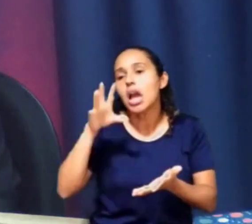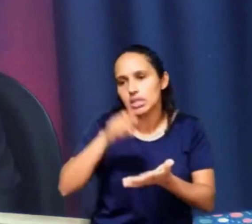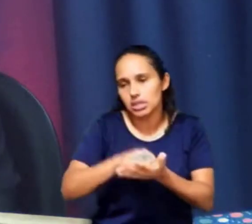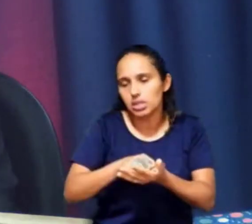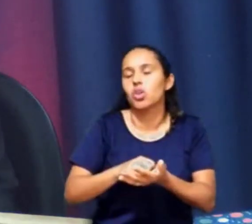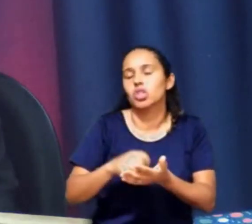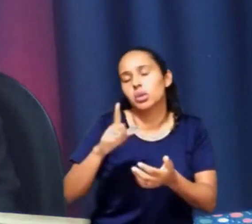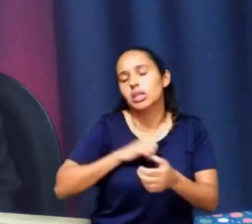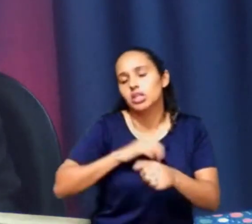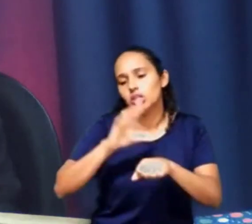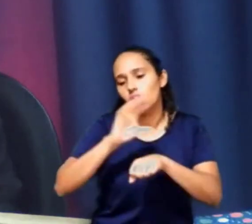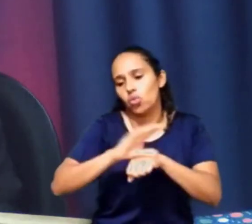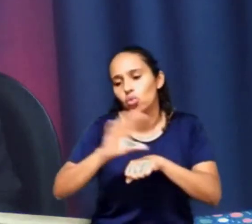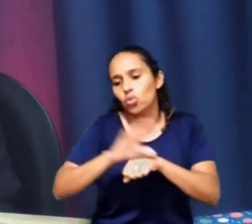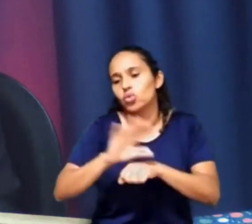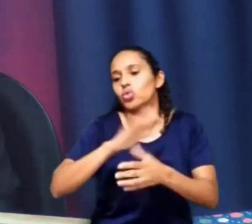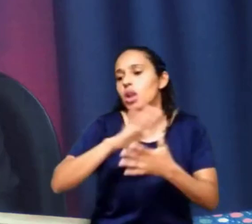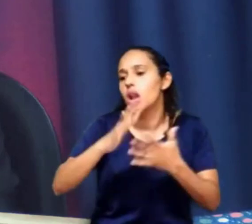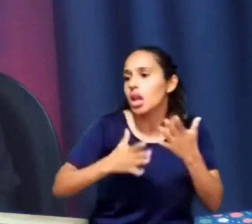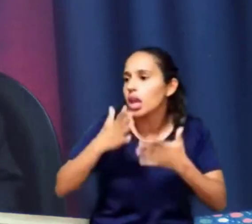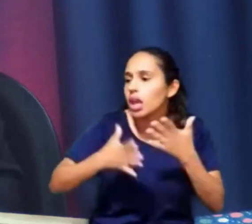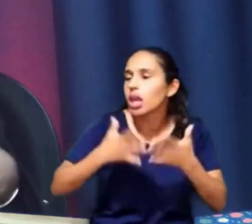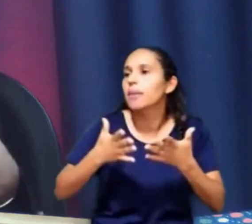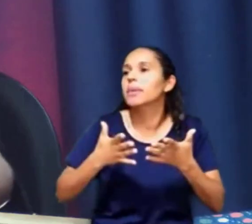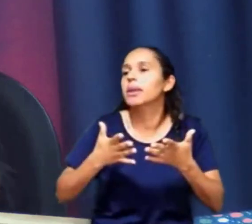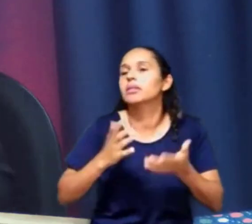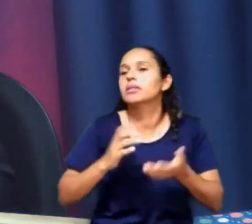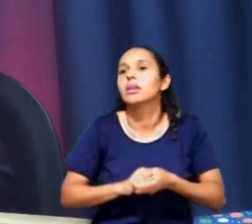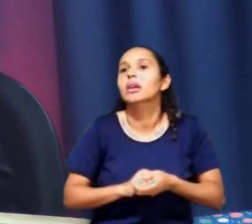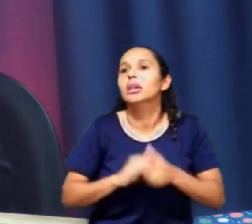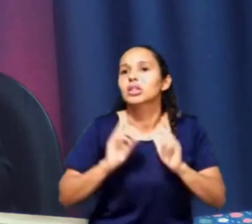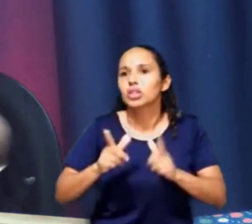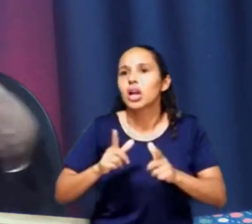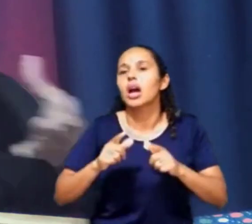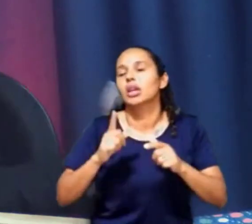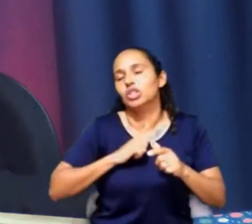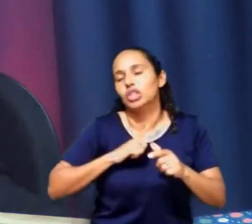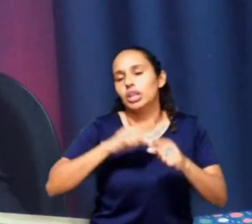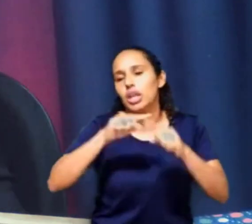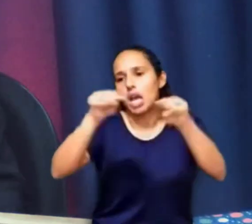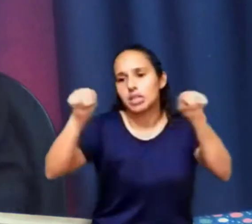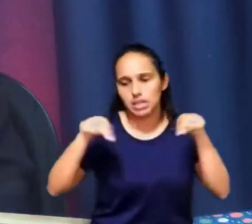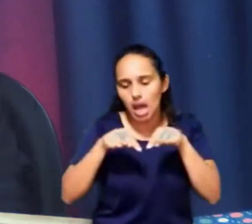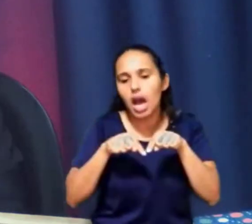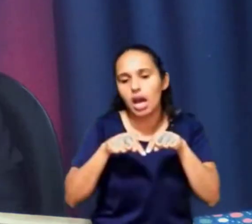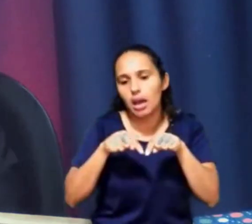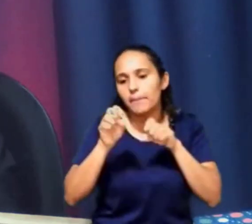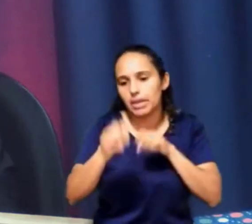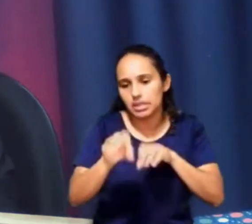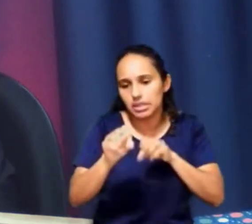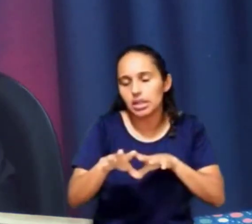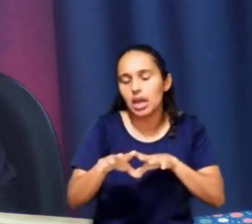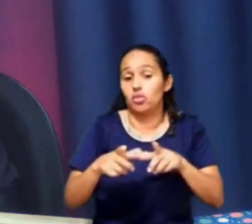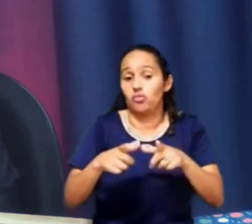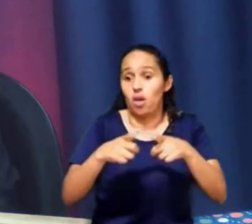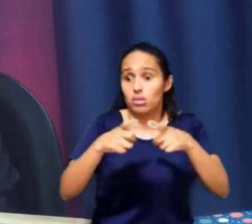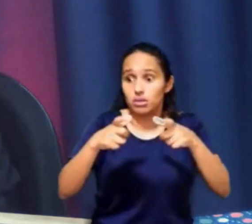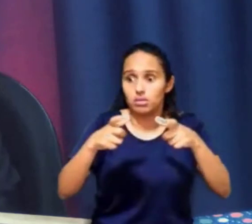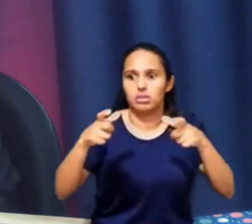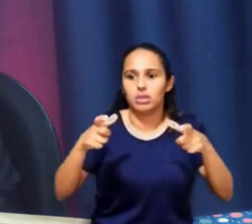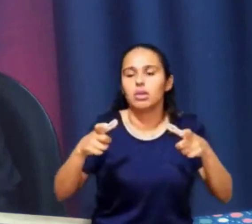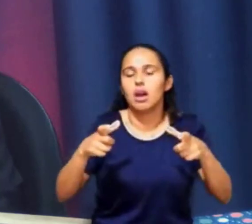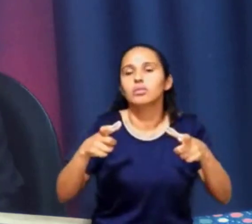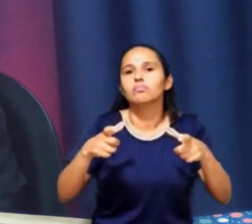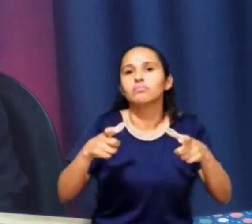já abrindo salas de recurso, então a gente percebeu que foi aumentando, as prefeituras também começaram a dar um curso de